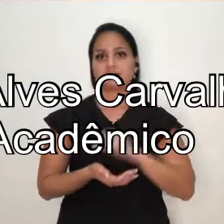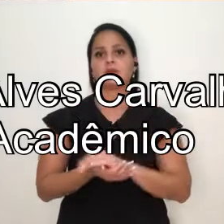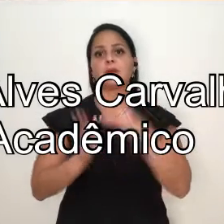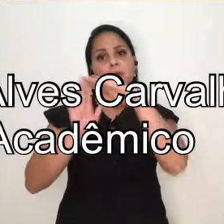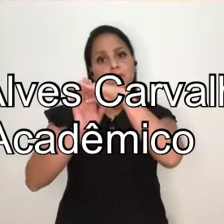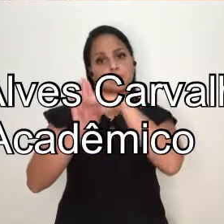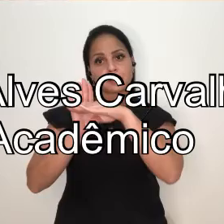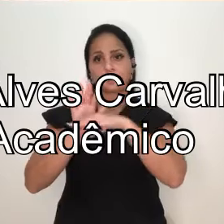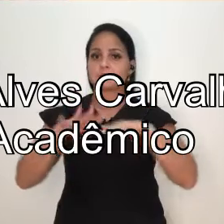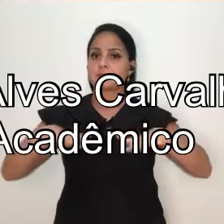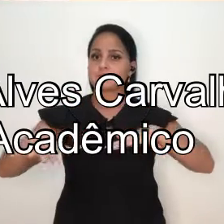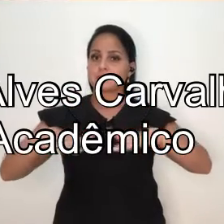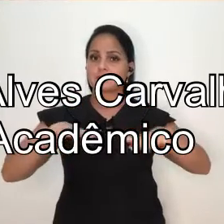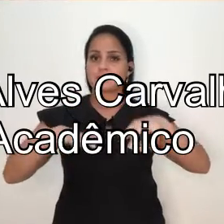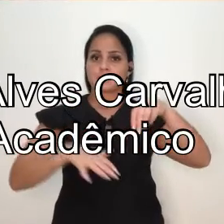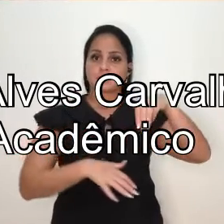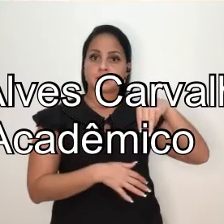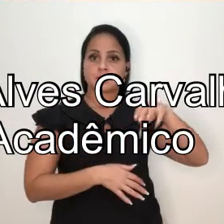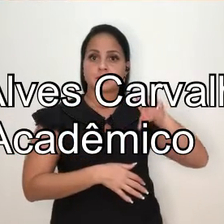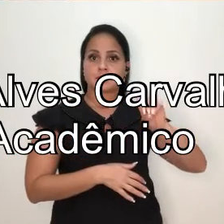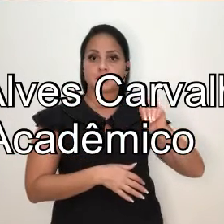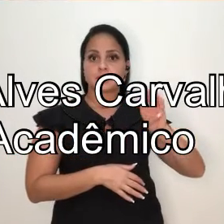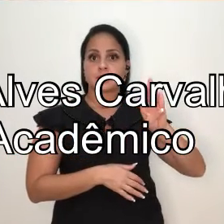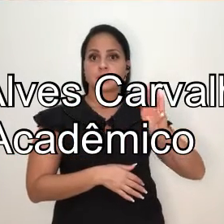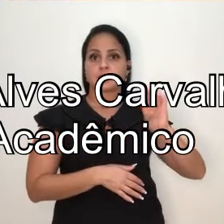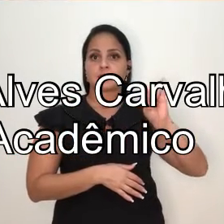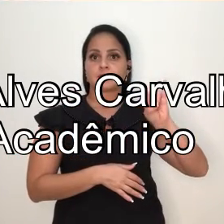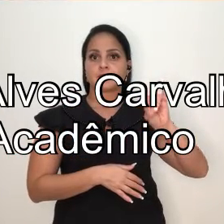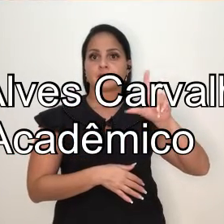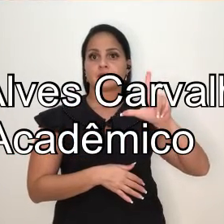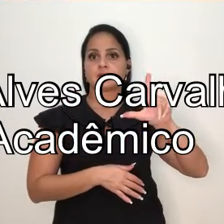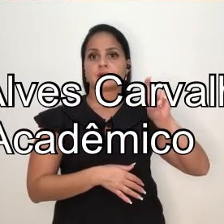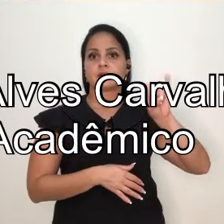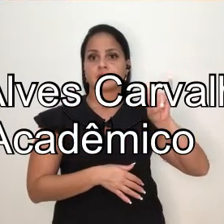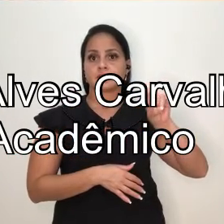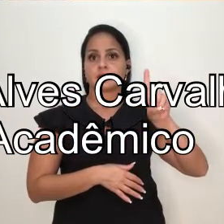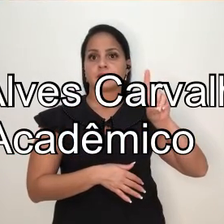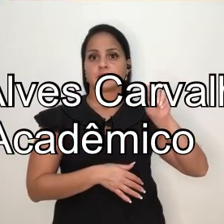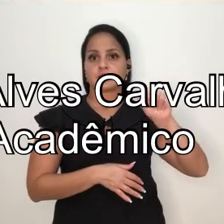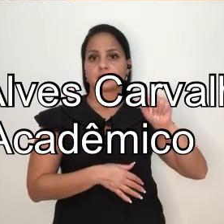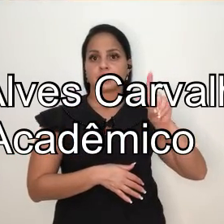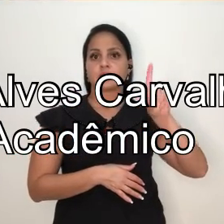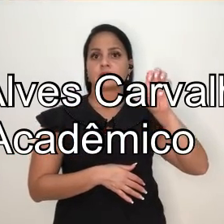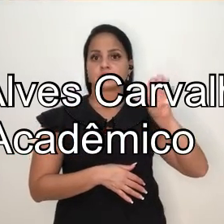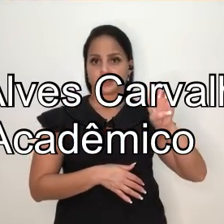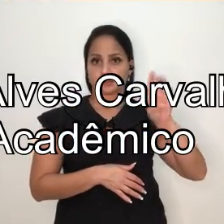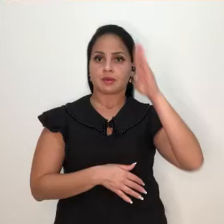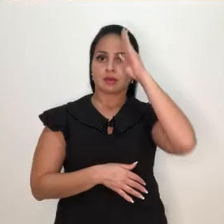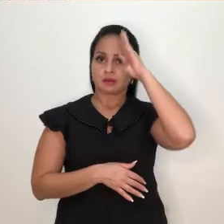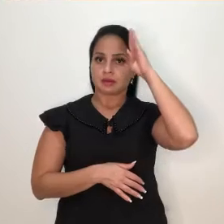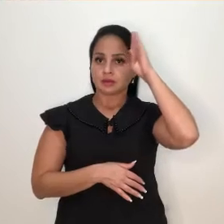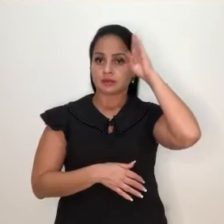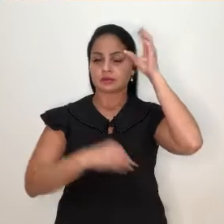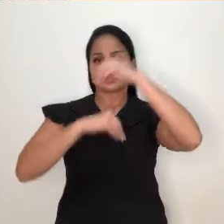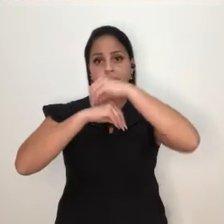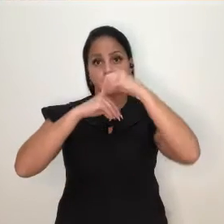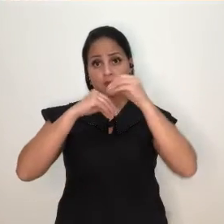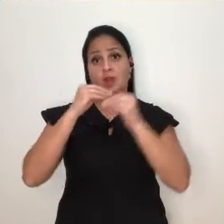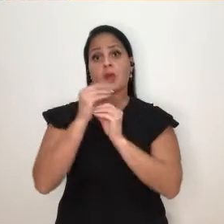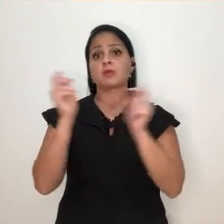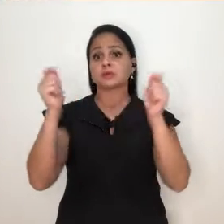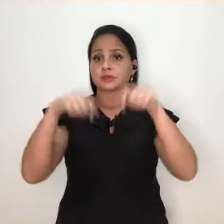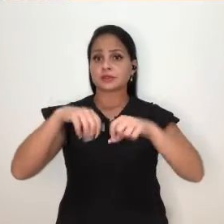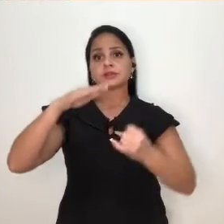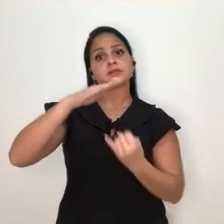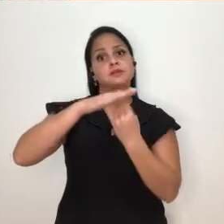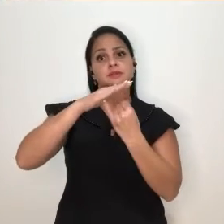Olá! O Programa de Mobilidade Acadêmica da Universidade Federal de Goiás permite que estudantes de outras instituições